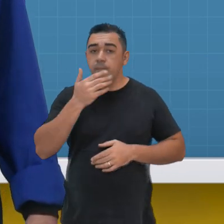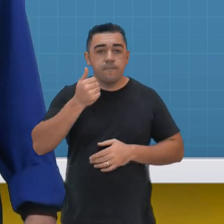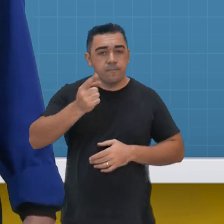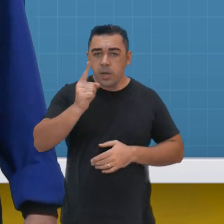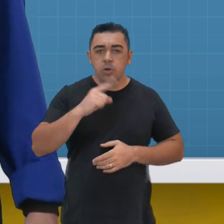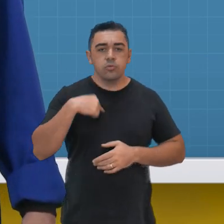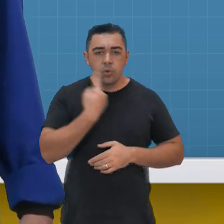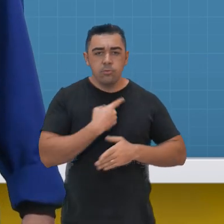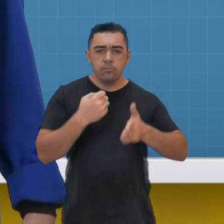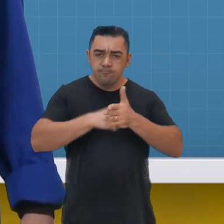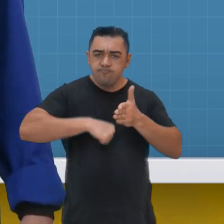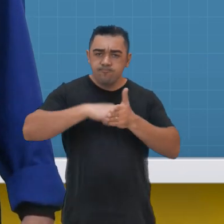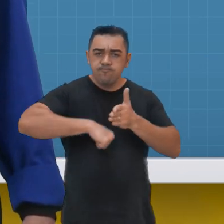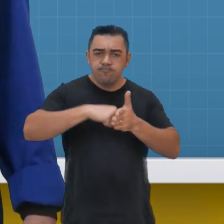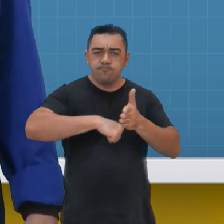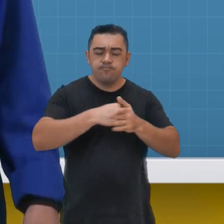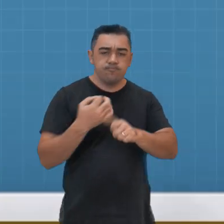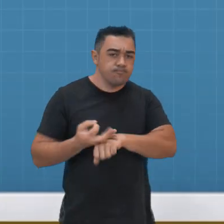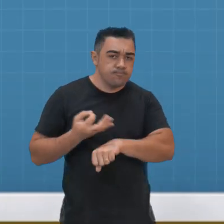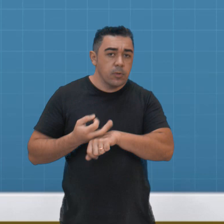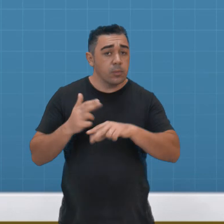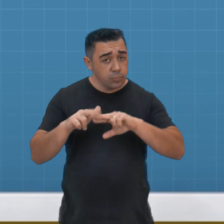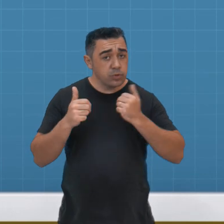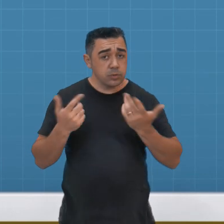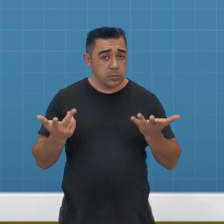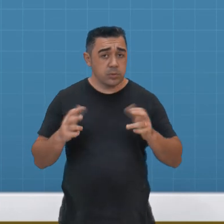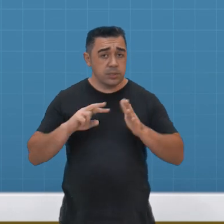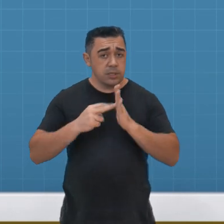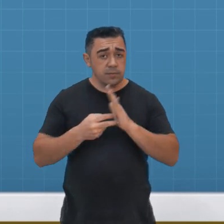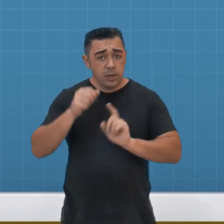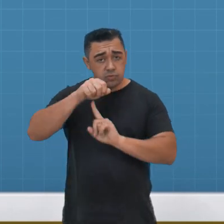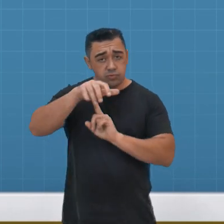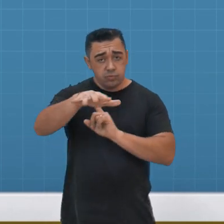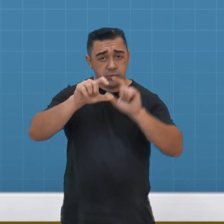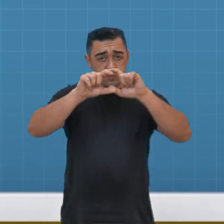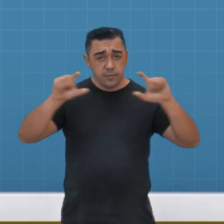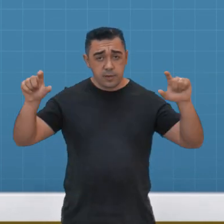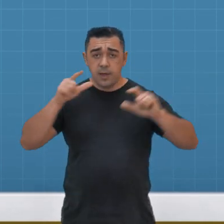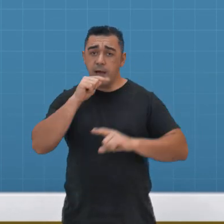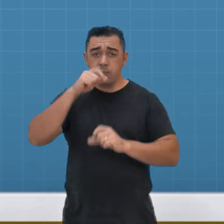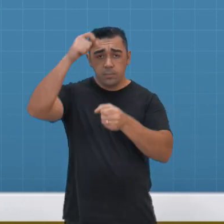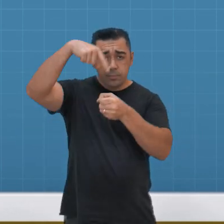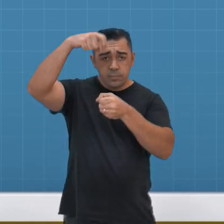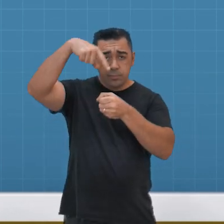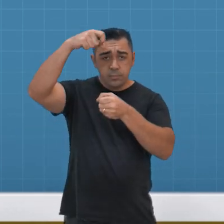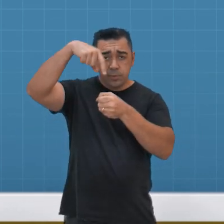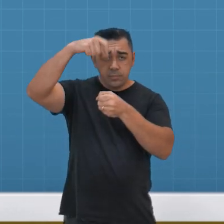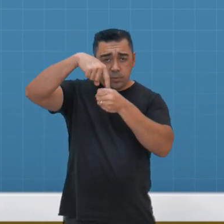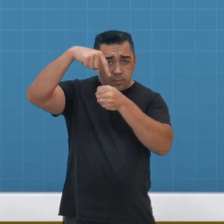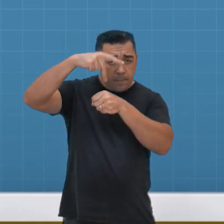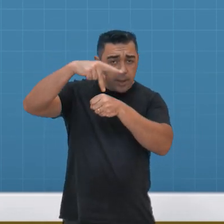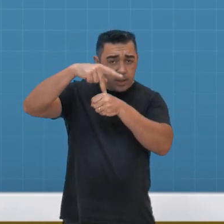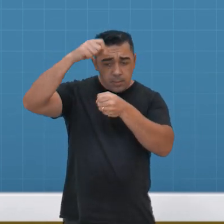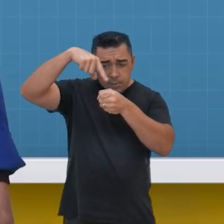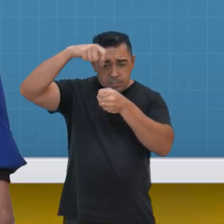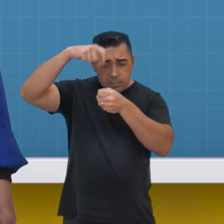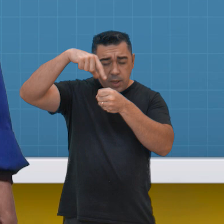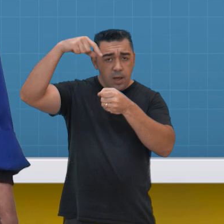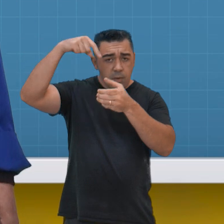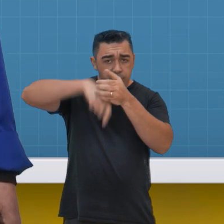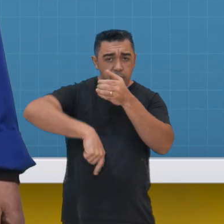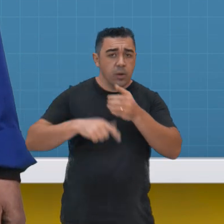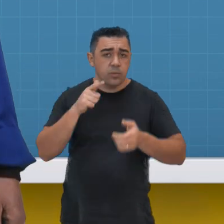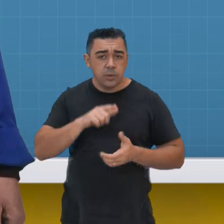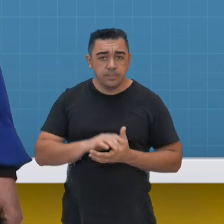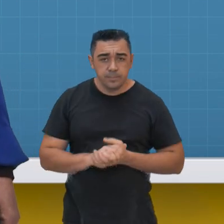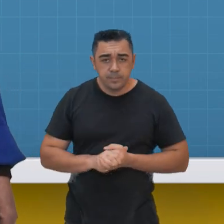nós é sermos perseverantes. Água mole em pedra dura, tanto bate até que fura, ok?